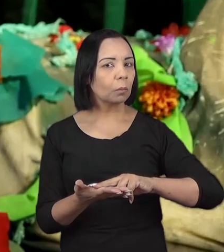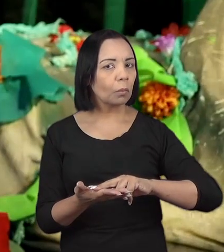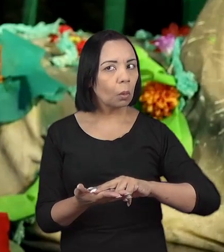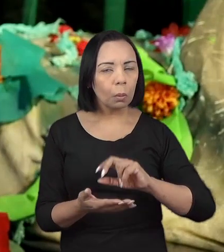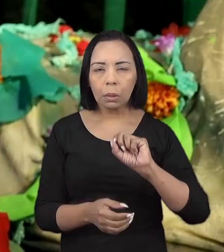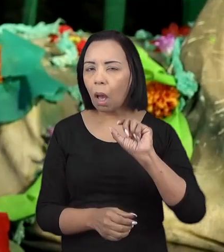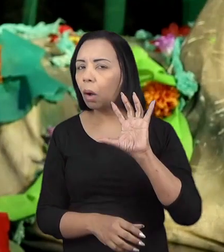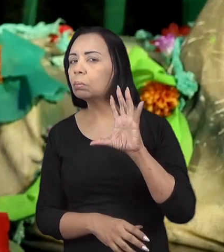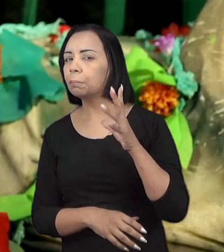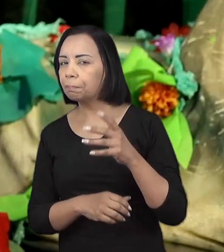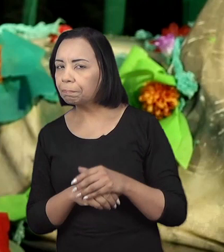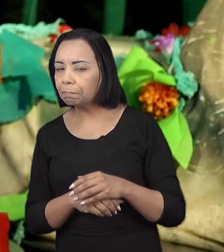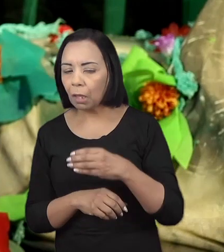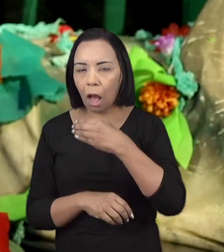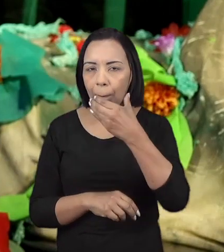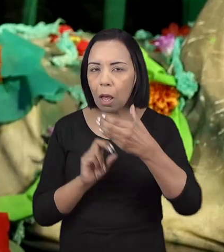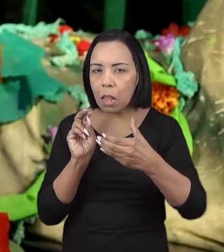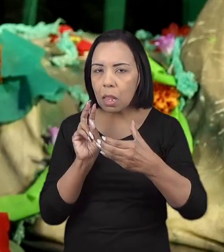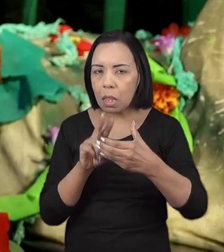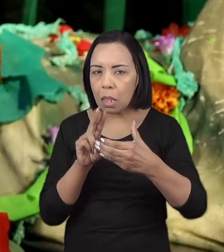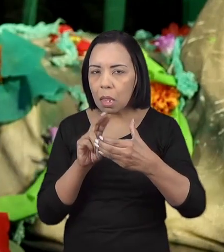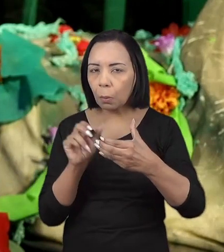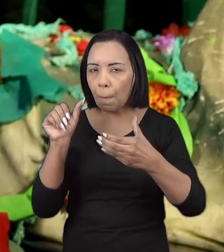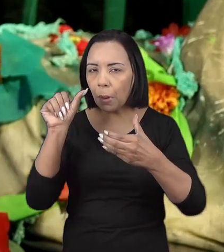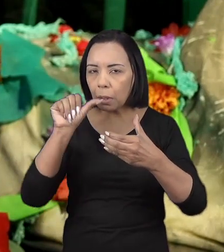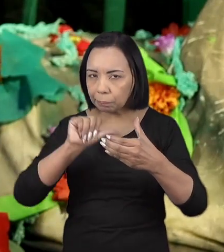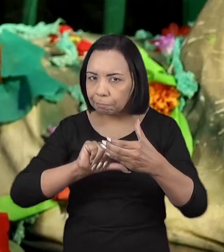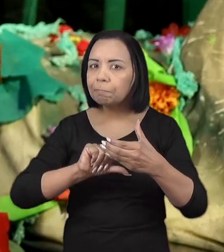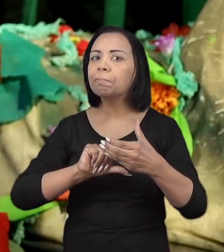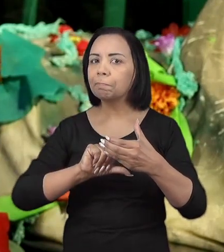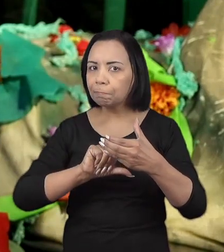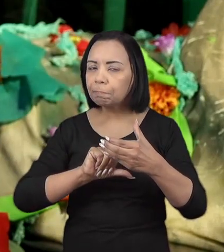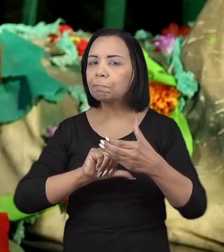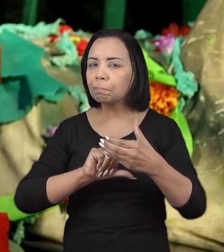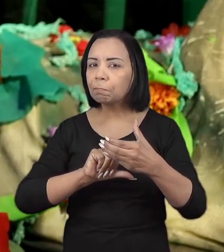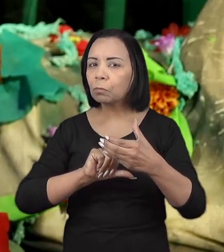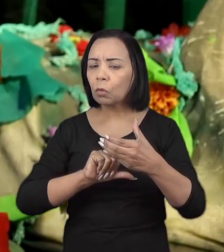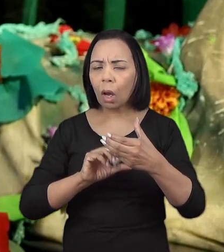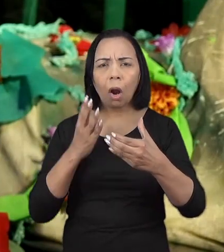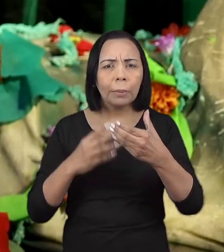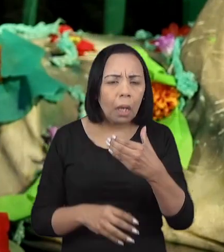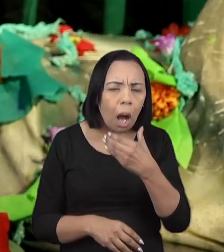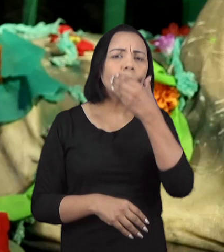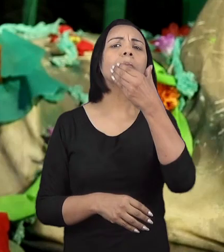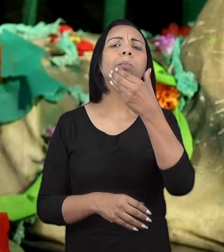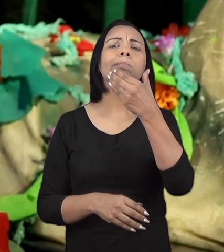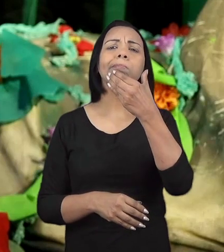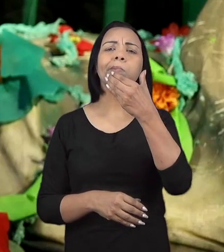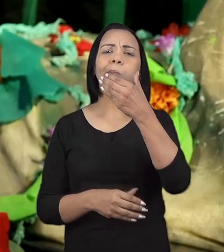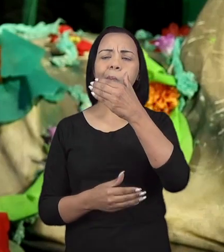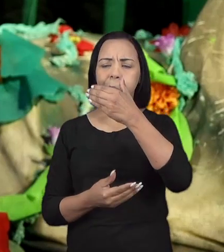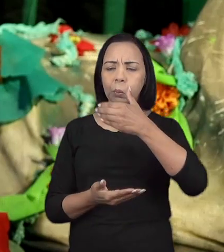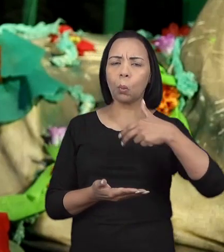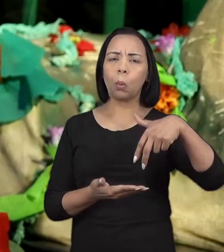Mas na verdade, a maçã estava envenenada. Ao morder o primeiro pedaço, Branca